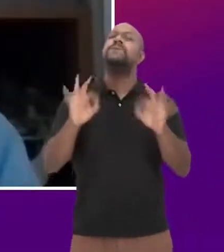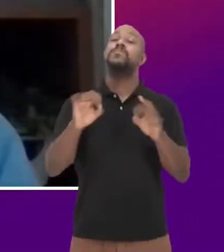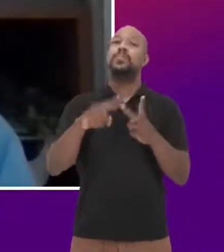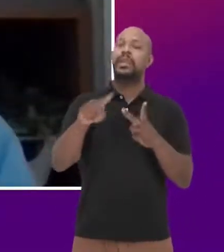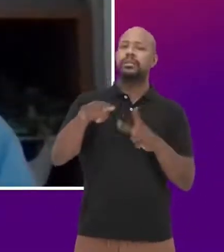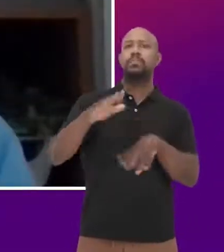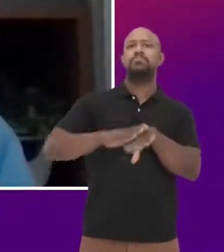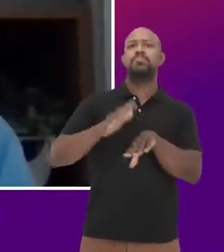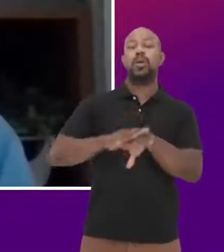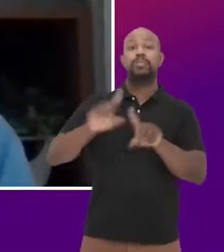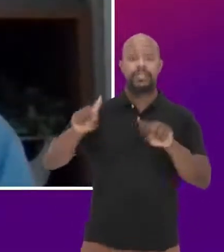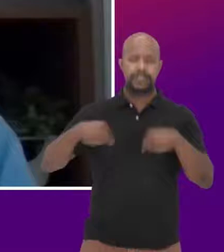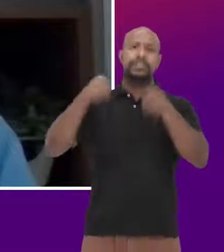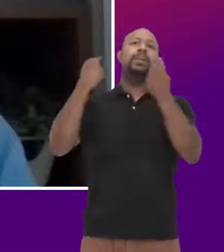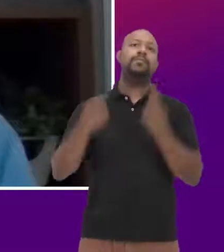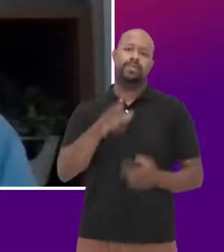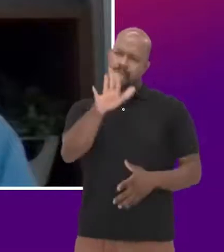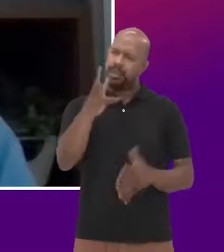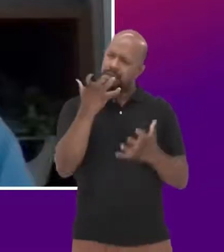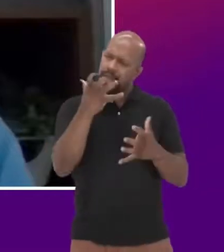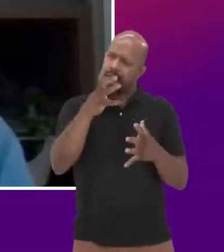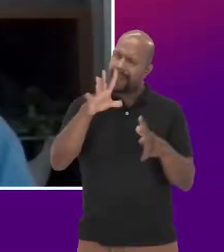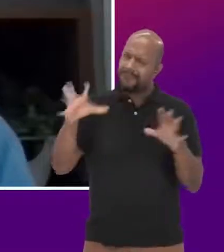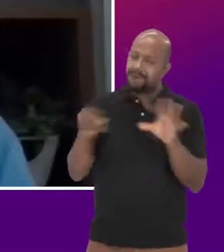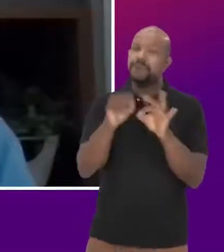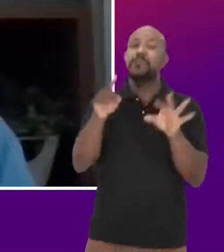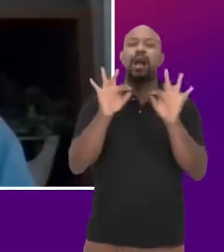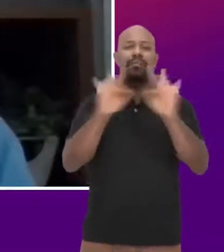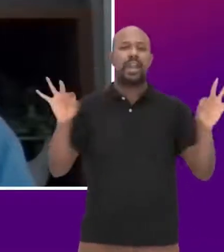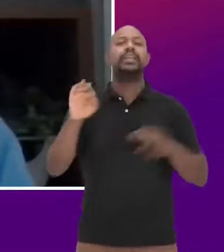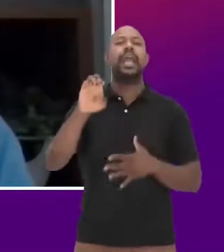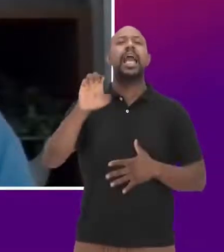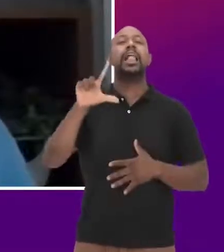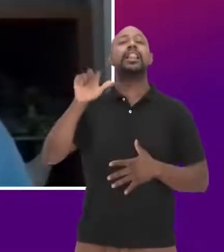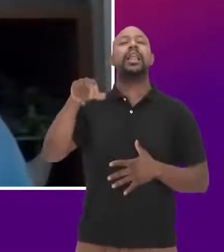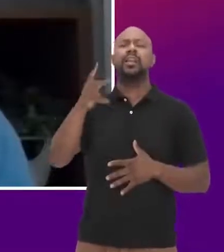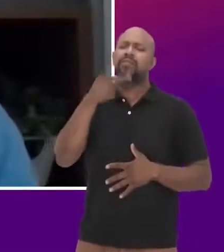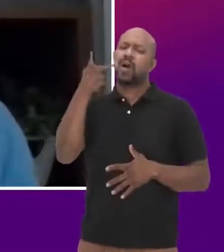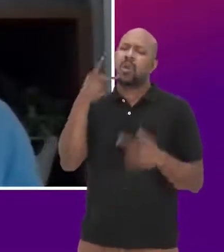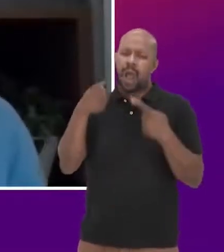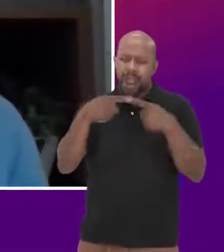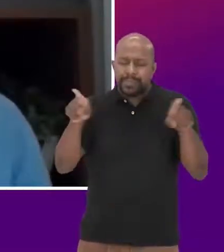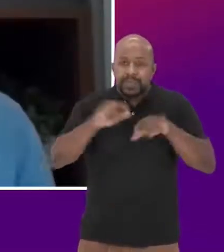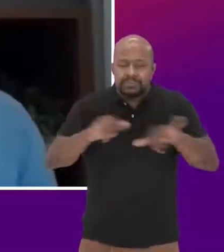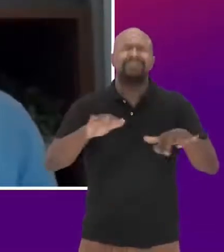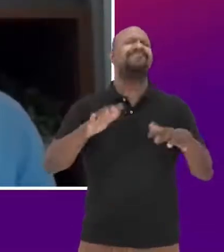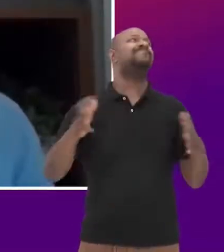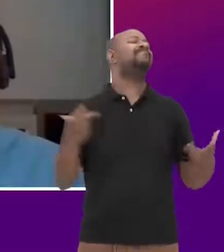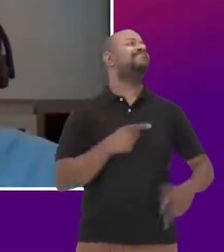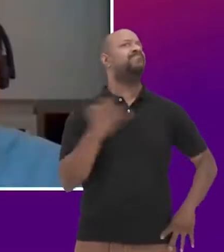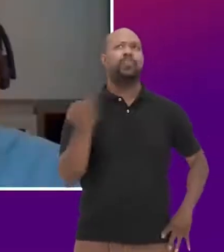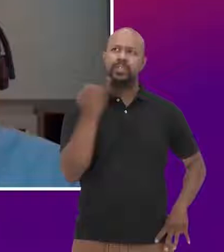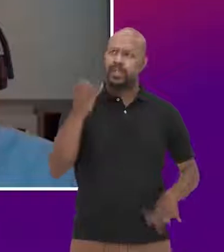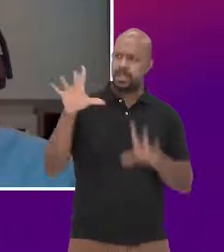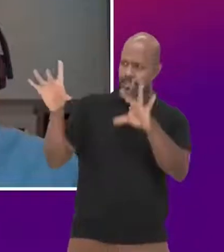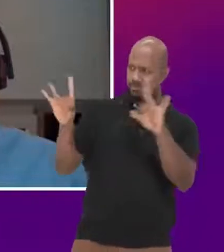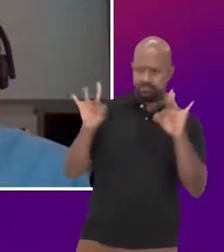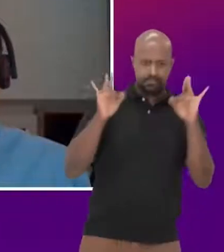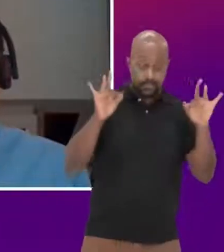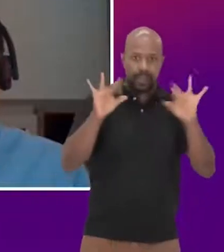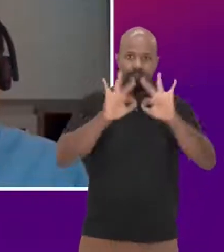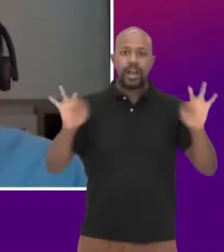tem seus próprios desafios. E aí eu queria pegar uma frase aqui que a Elaine falou logo na abertura, que eu achei muito importante, que é o